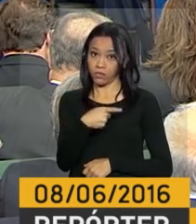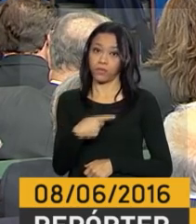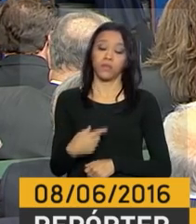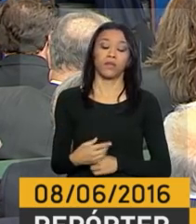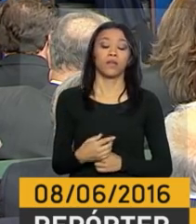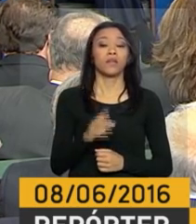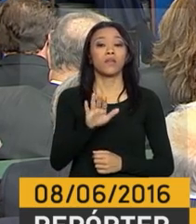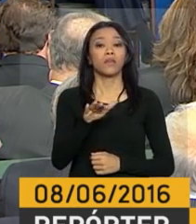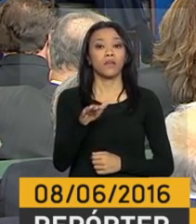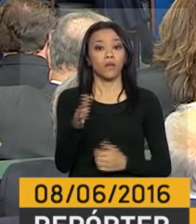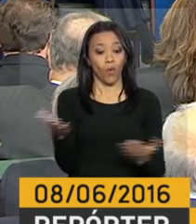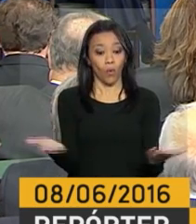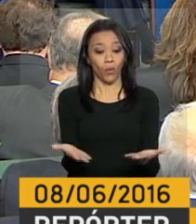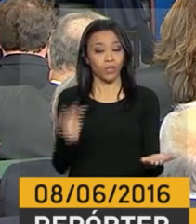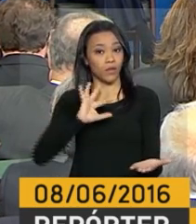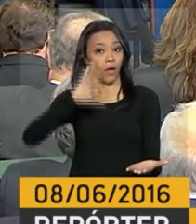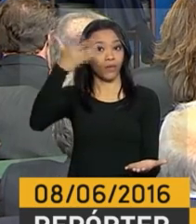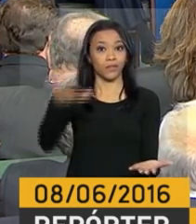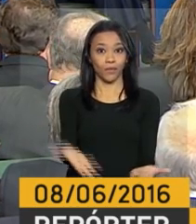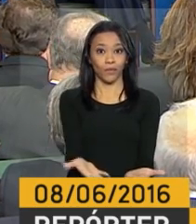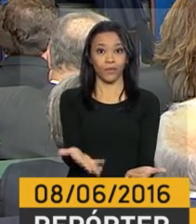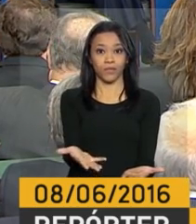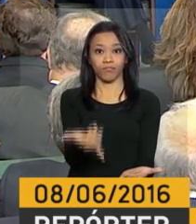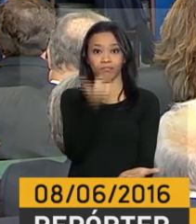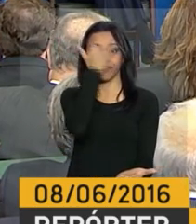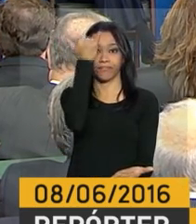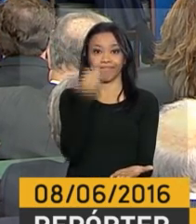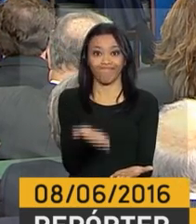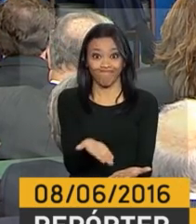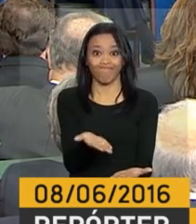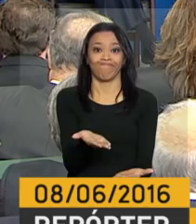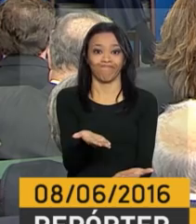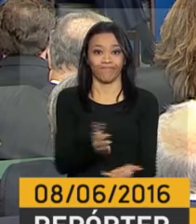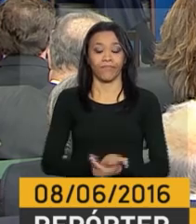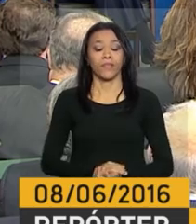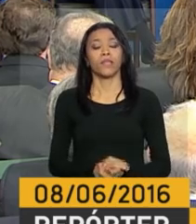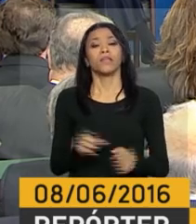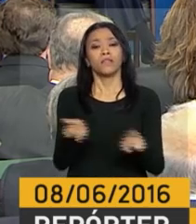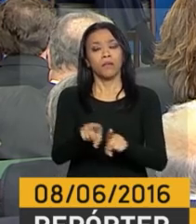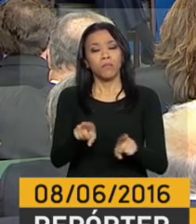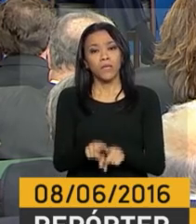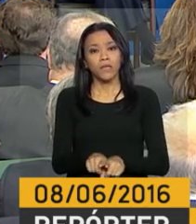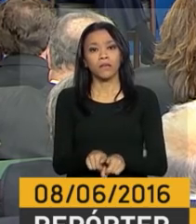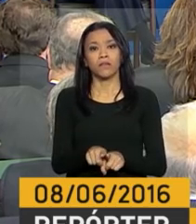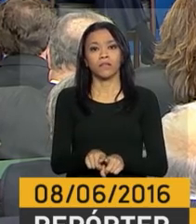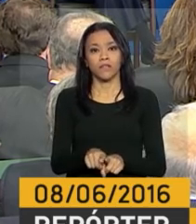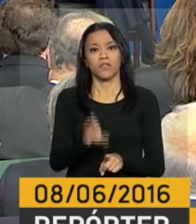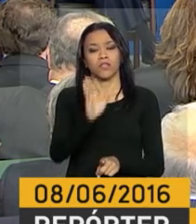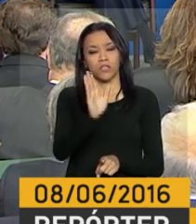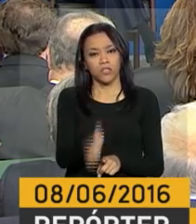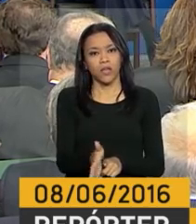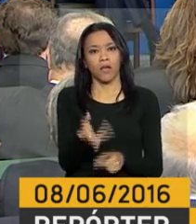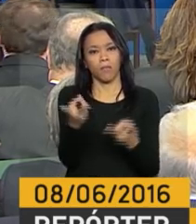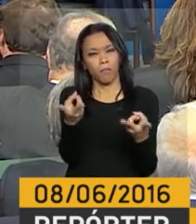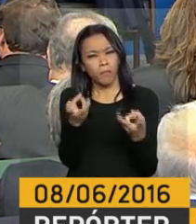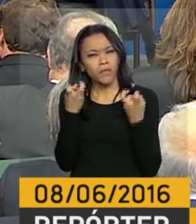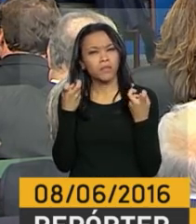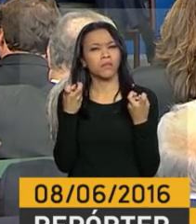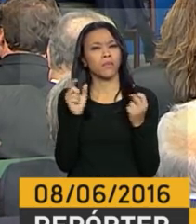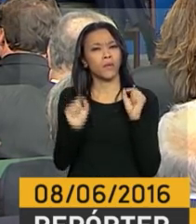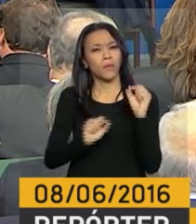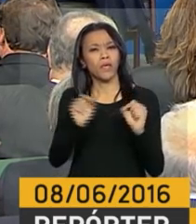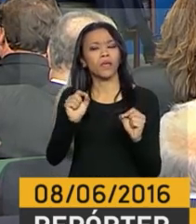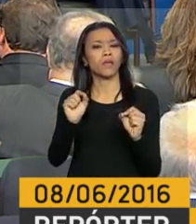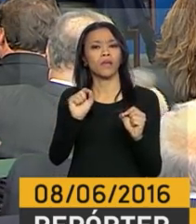leva a onde estamos e também se se viu sobre a necessidade de de se ter eh novas